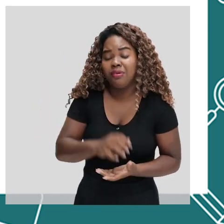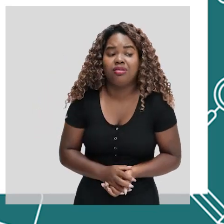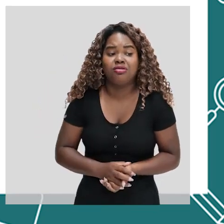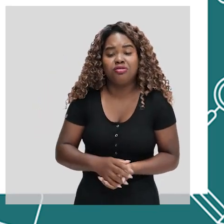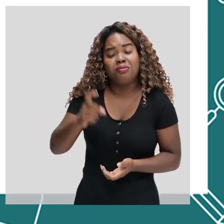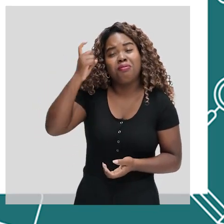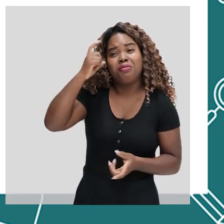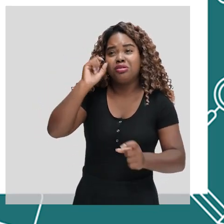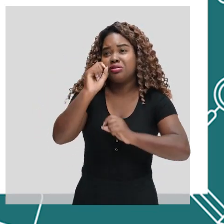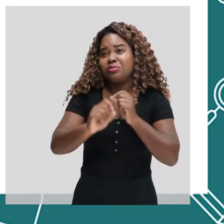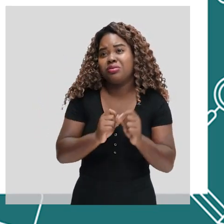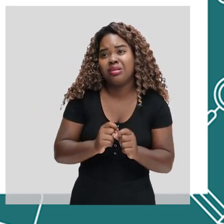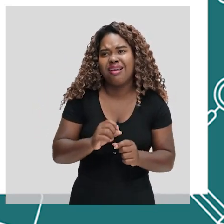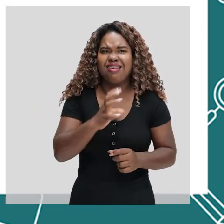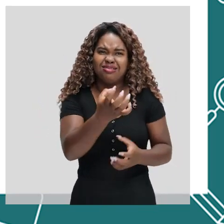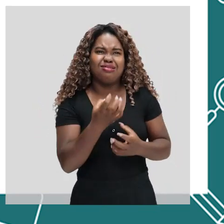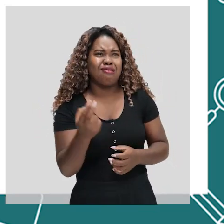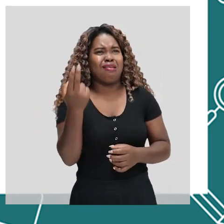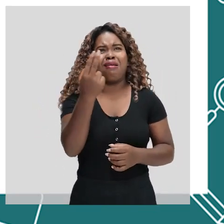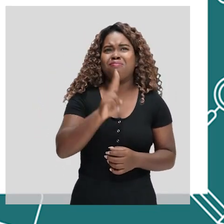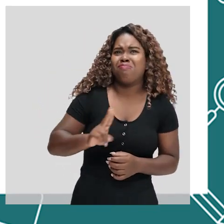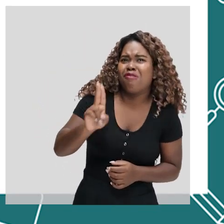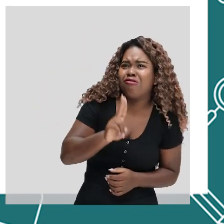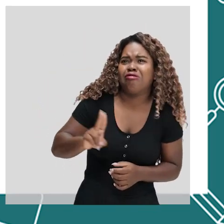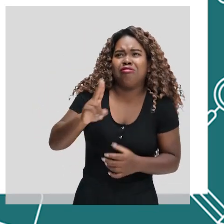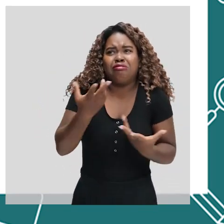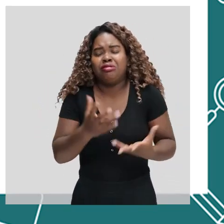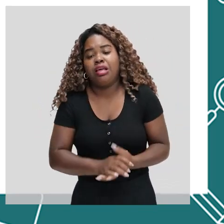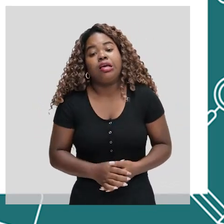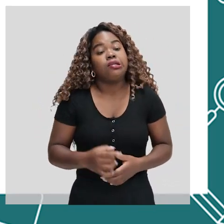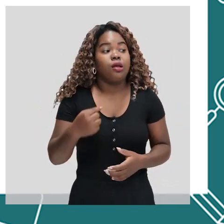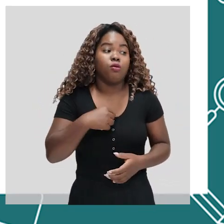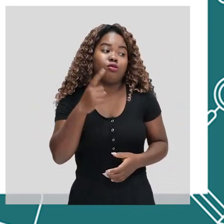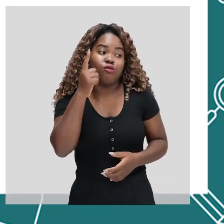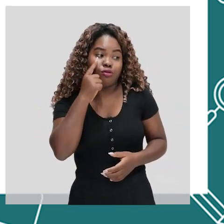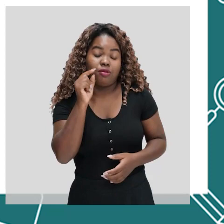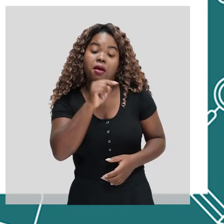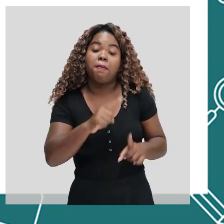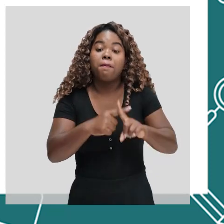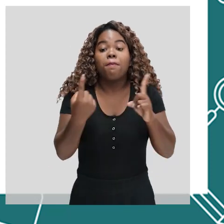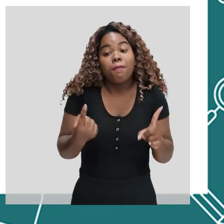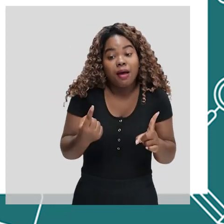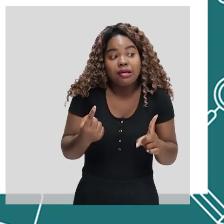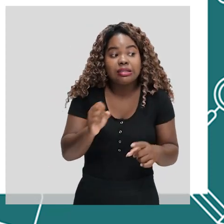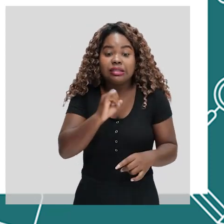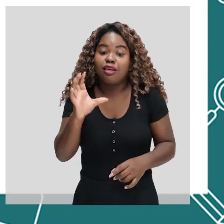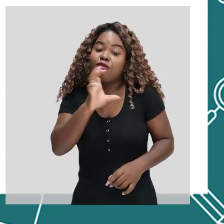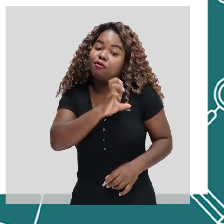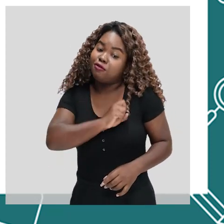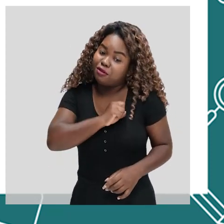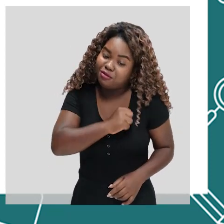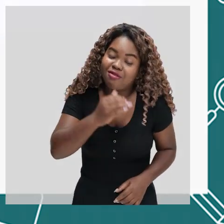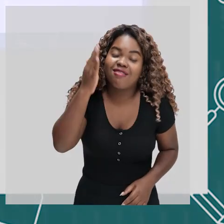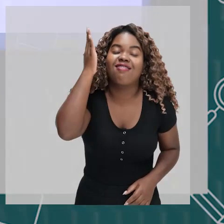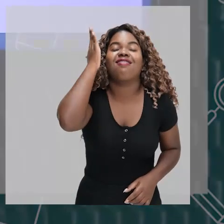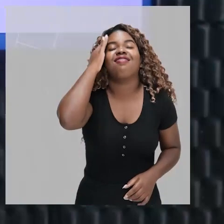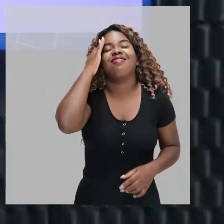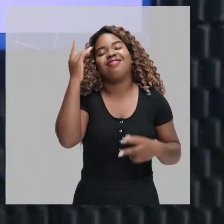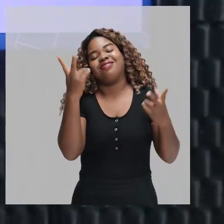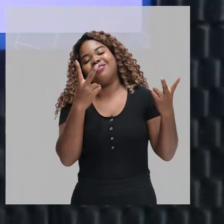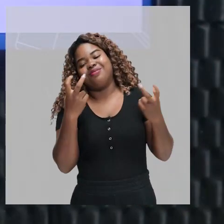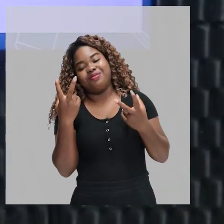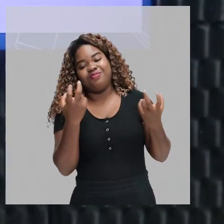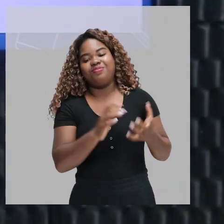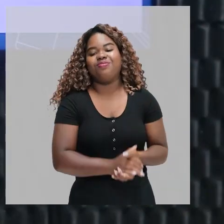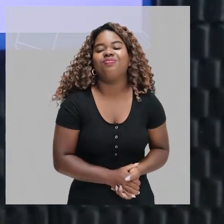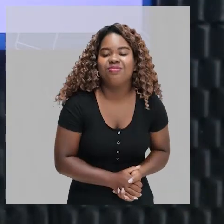então eu tô duvidando de você mas se for amor vai entender vindo